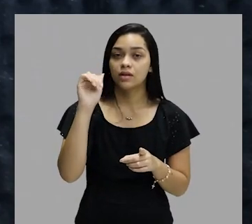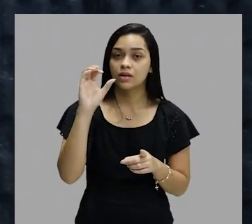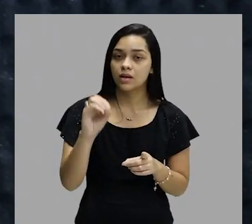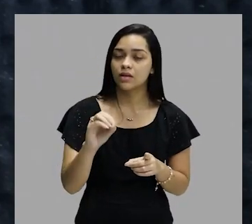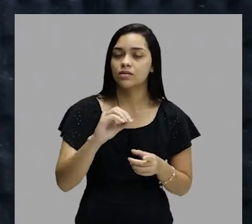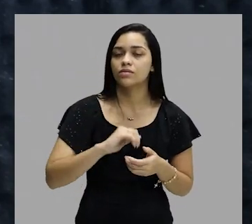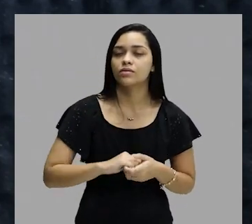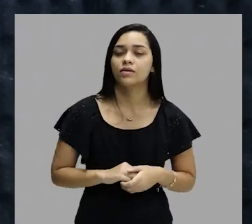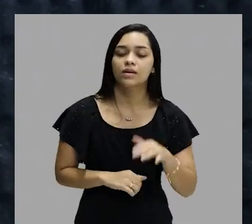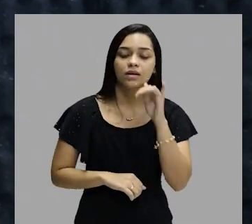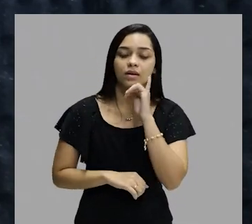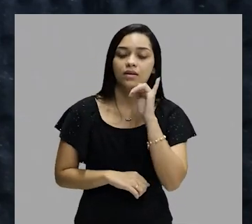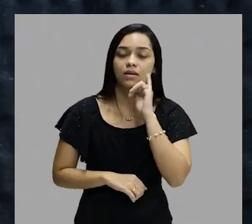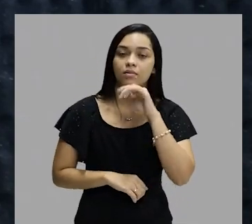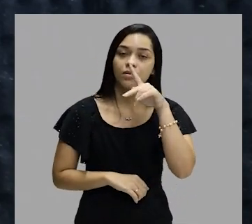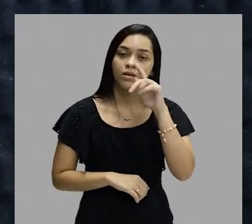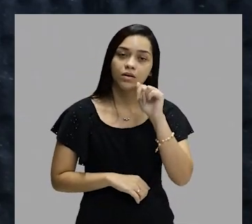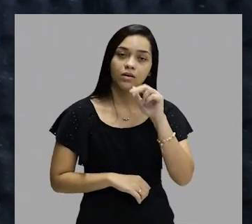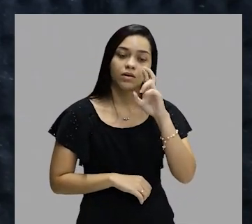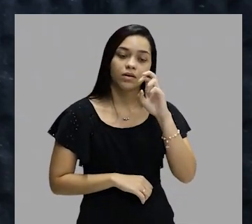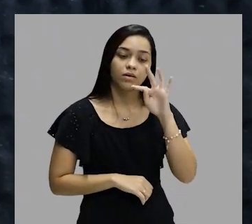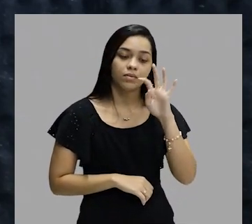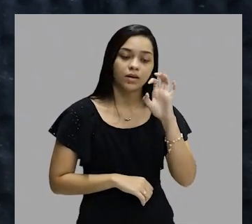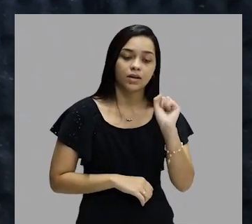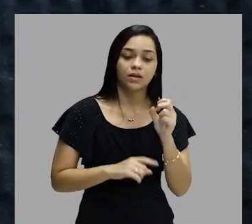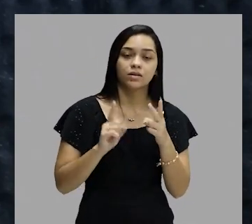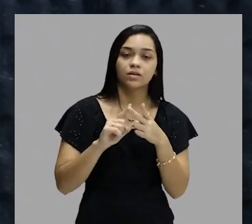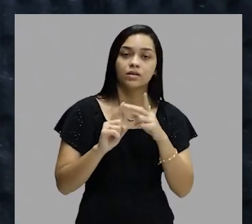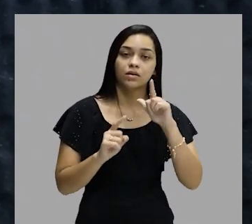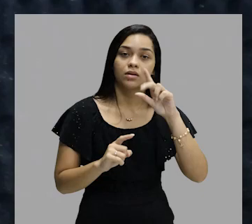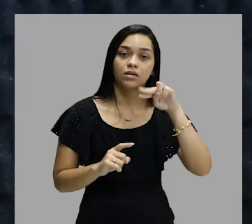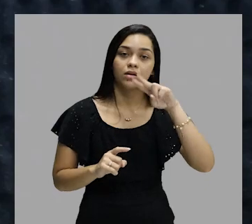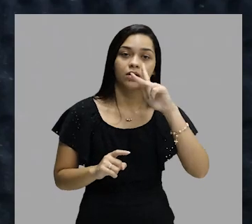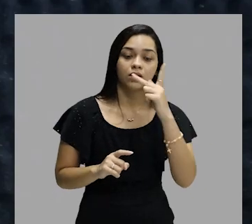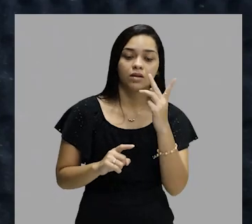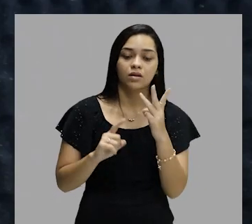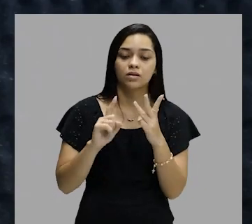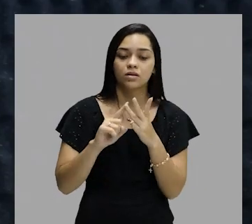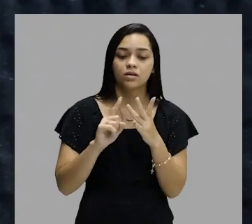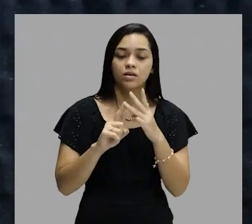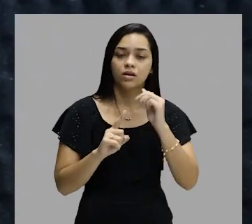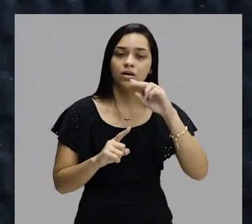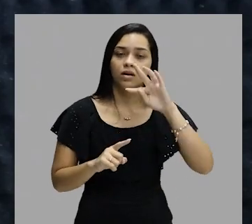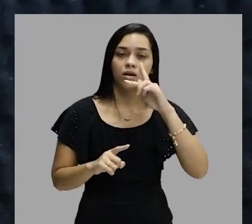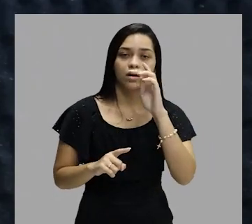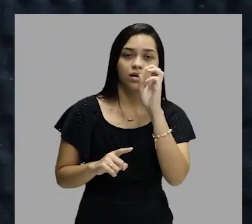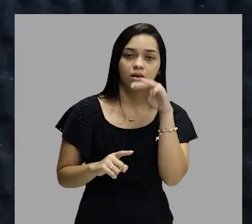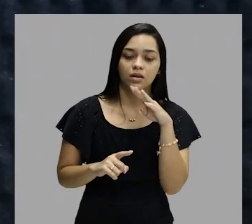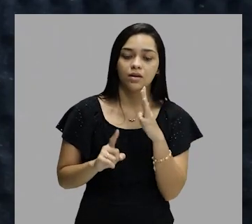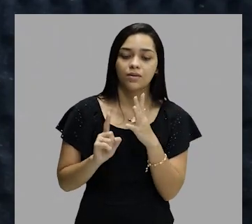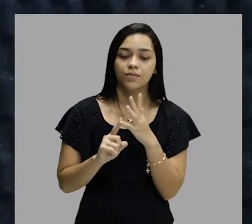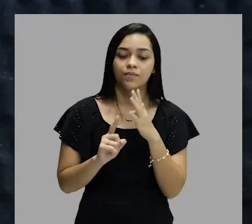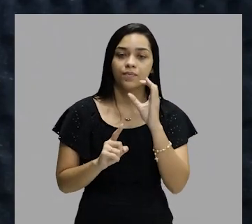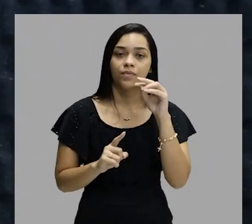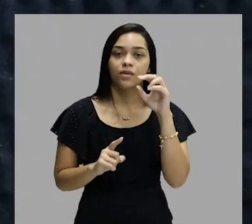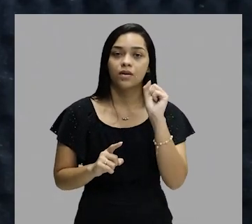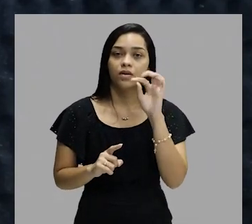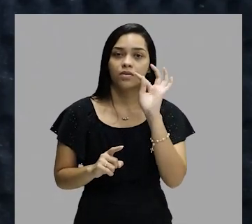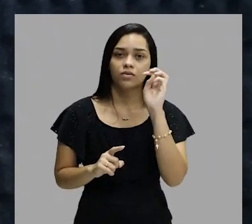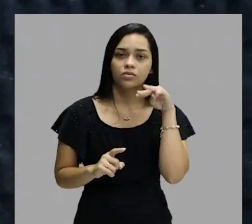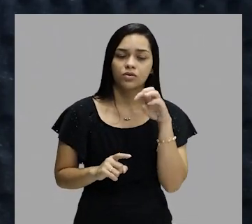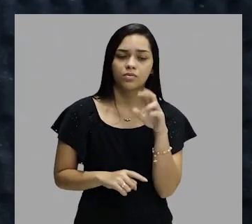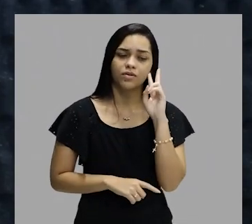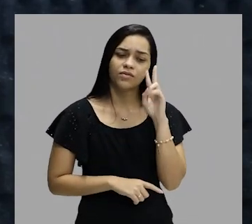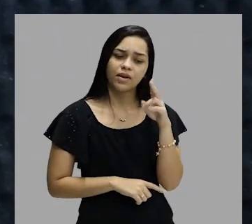exemplos. Parents, lunch, anthem, costume. São palavras que, quando você olha para